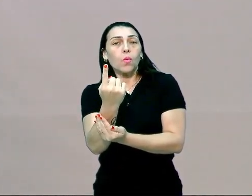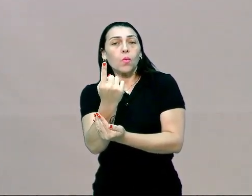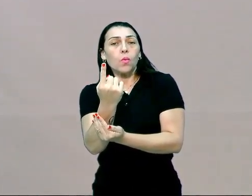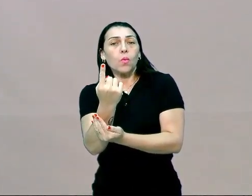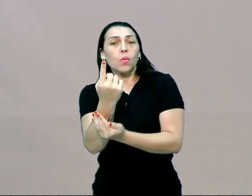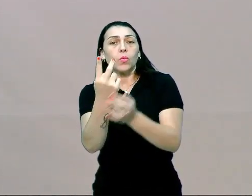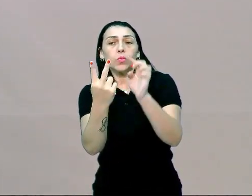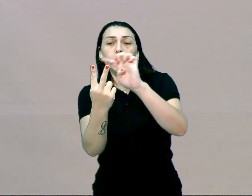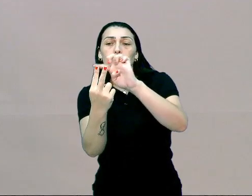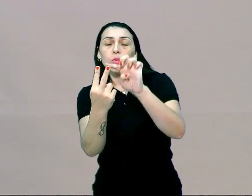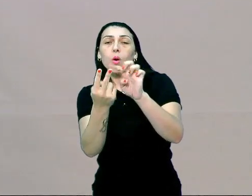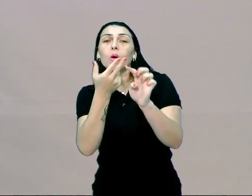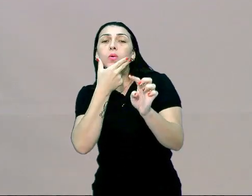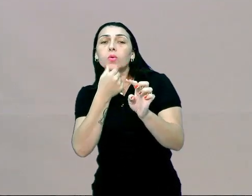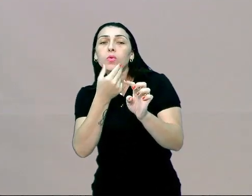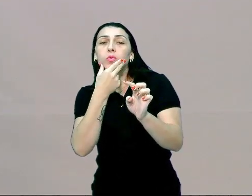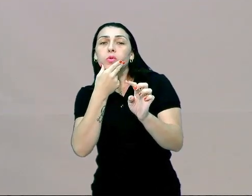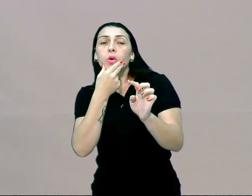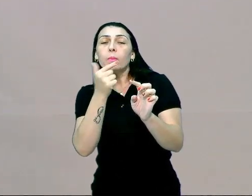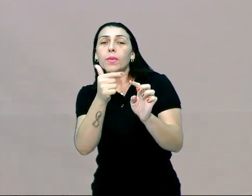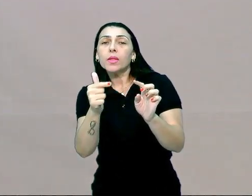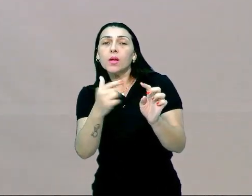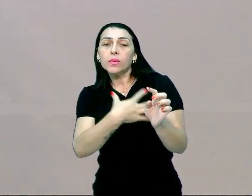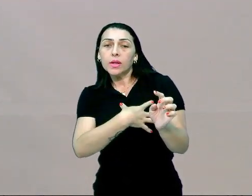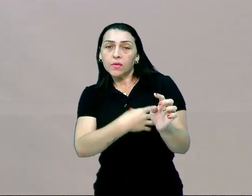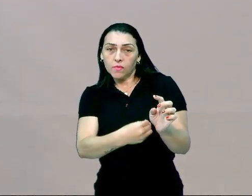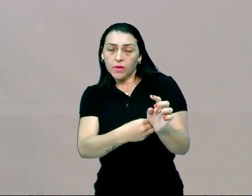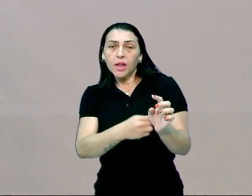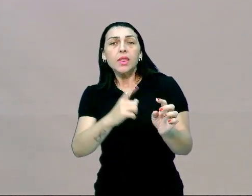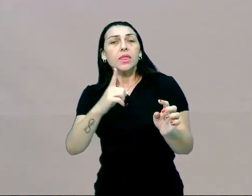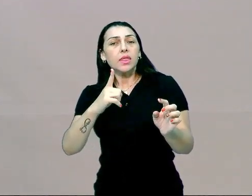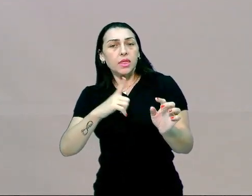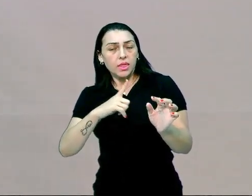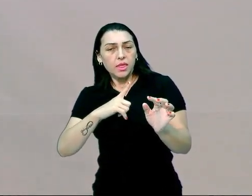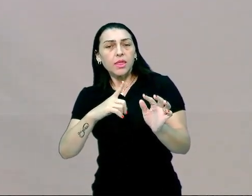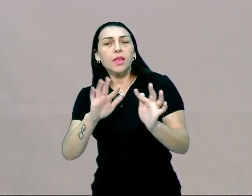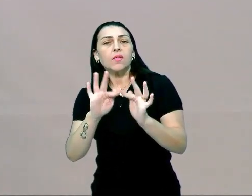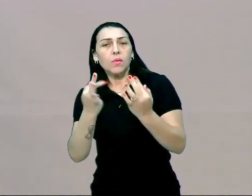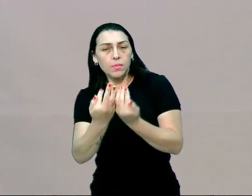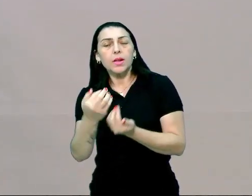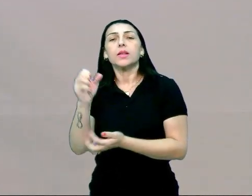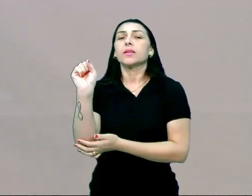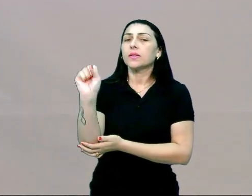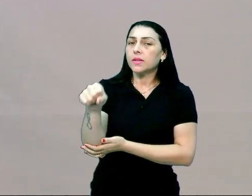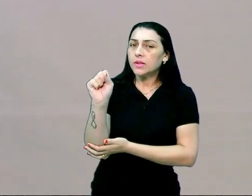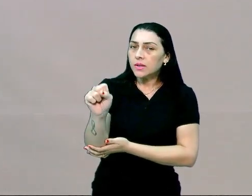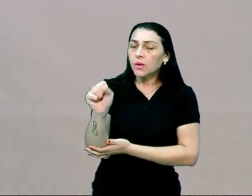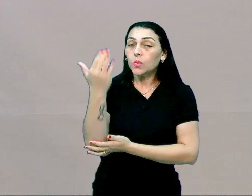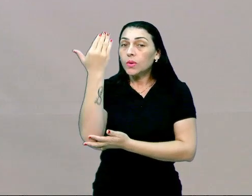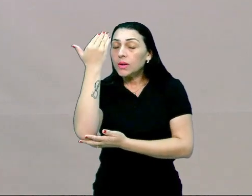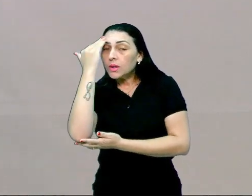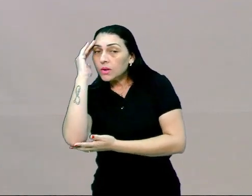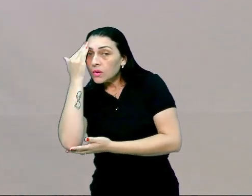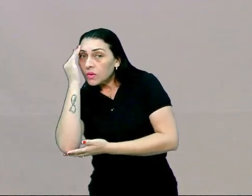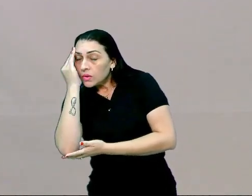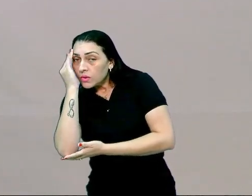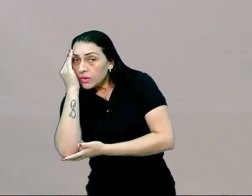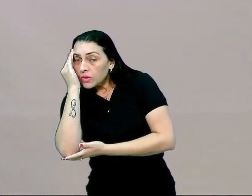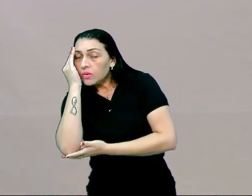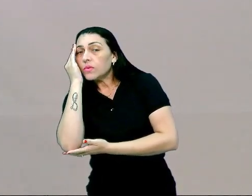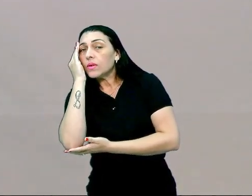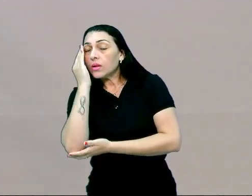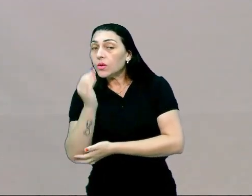homoafetivo, dois homens, sem filhos, constituem família? Sim. No entendimento que vigora